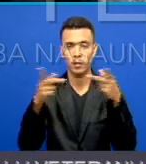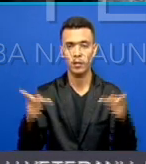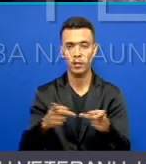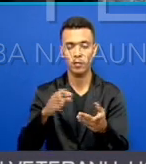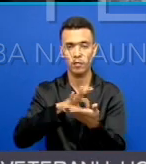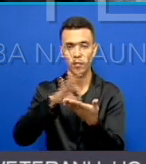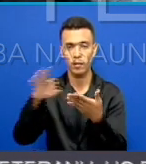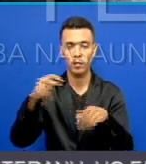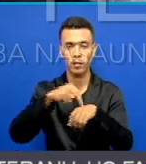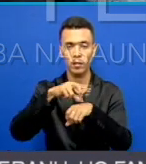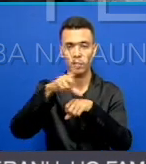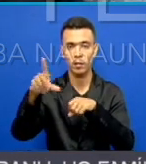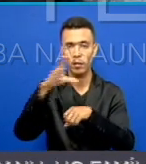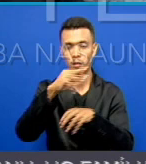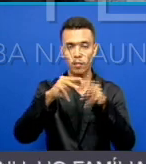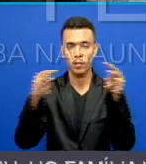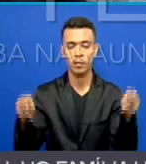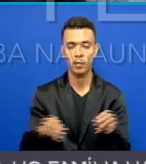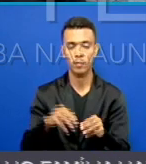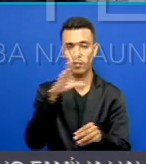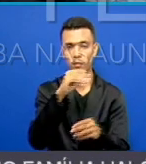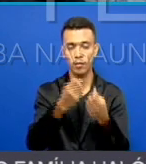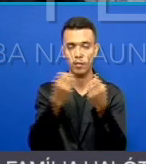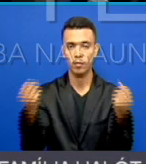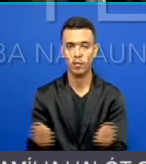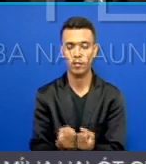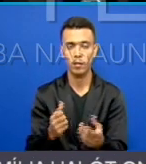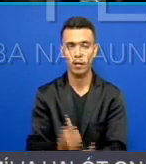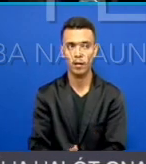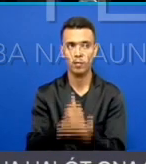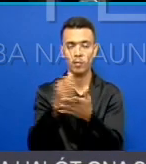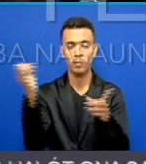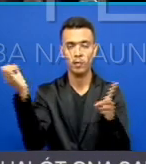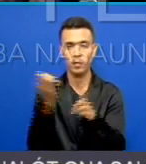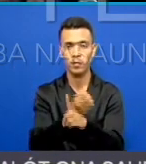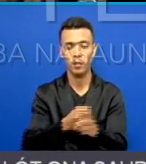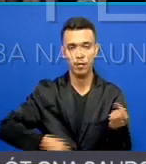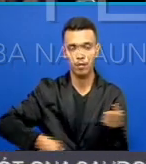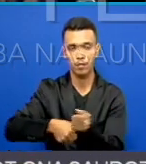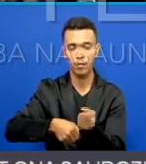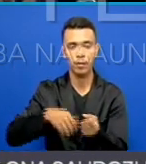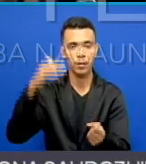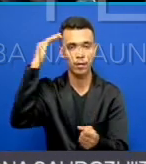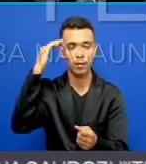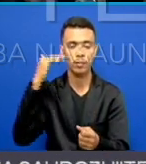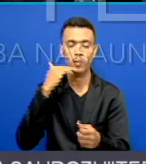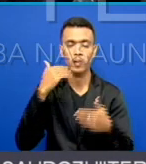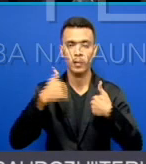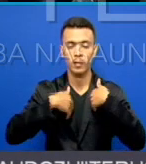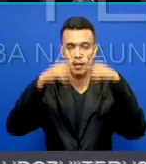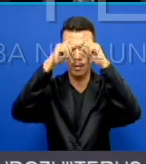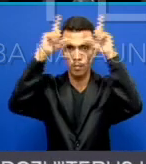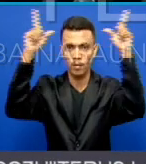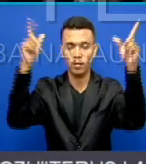Regional, inclui município no Sugo. Apoia NE, o objetivo é a força formação Lian Correia e a Timor-Leste, também